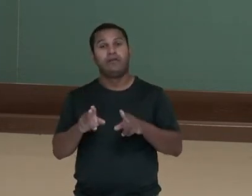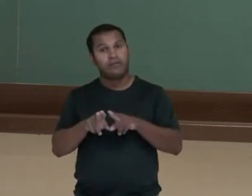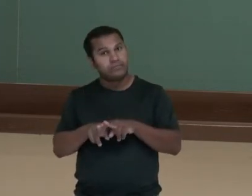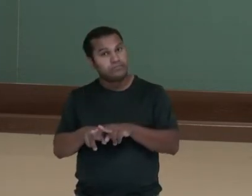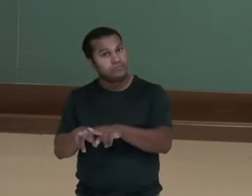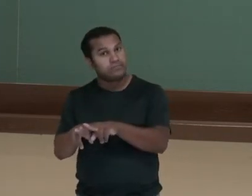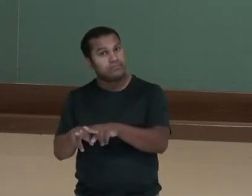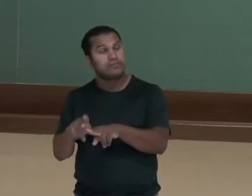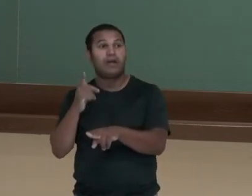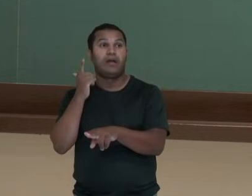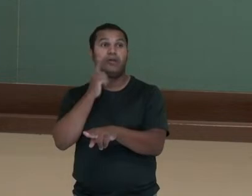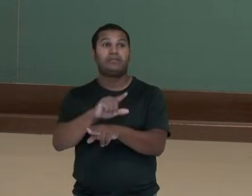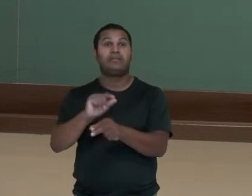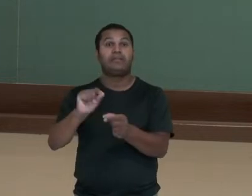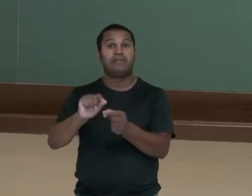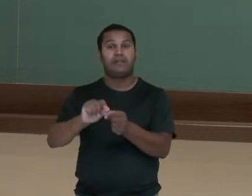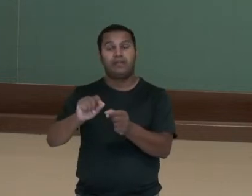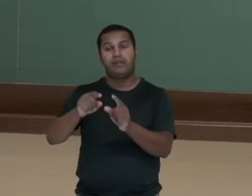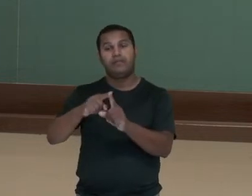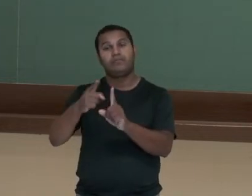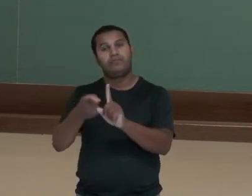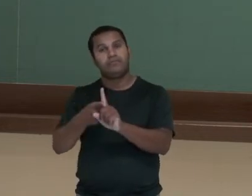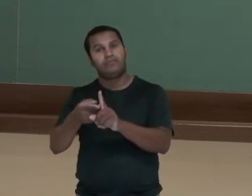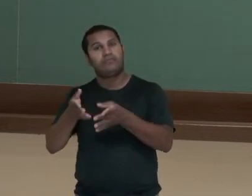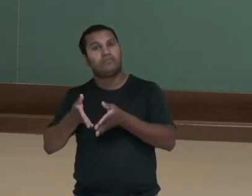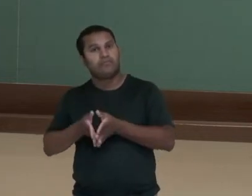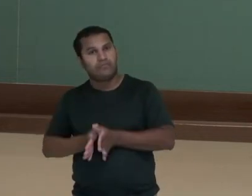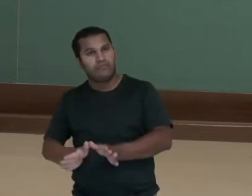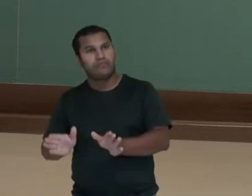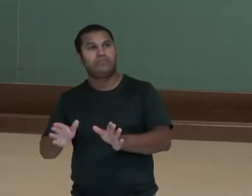ser assexuada, quando não há troca de